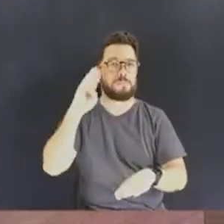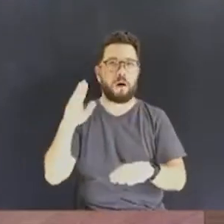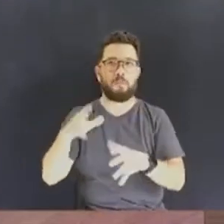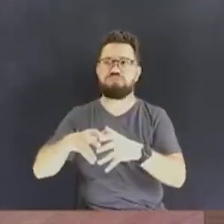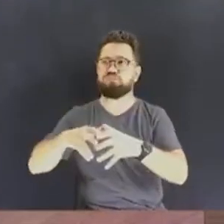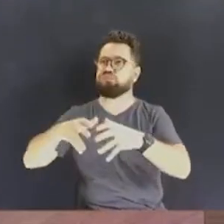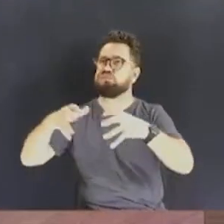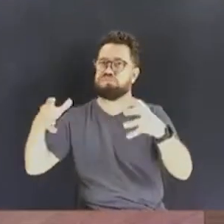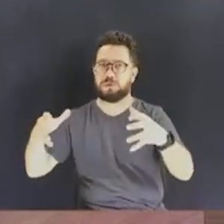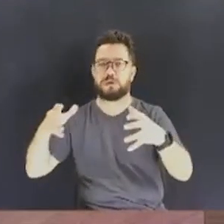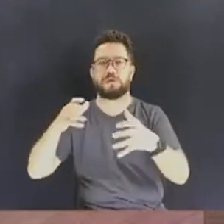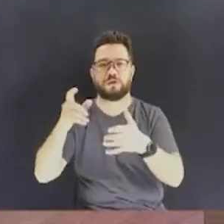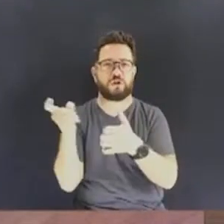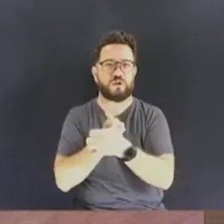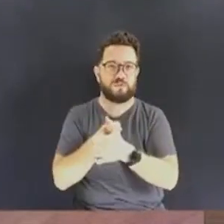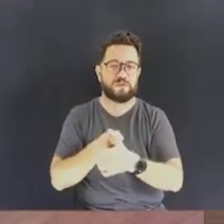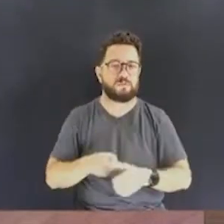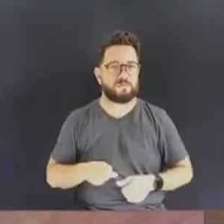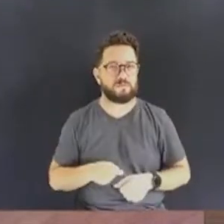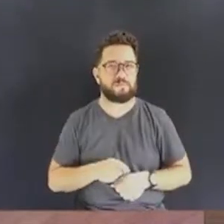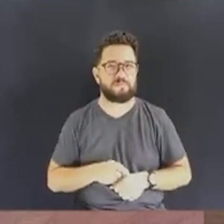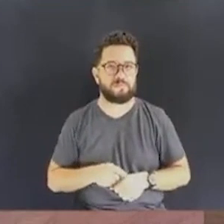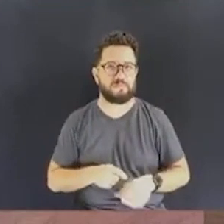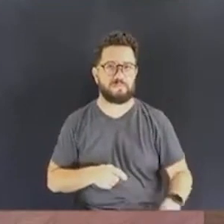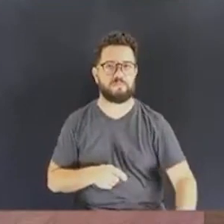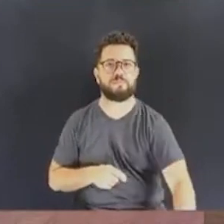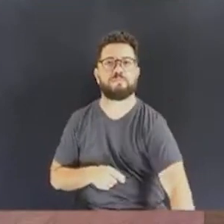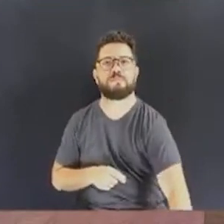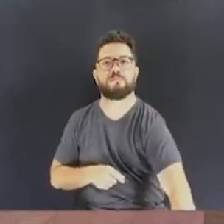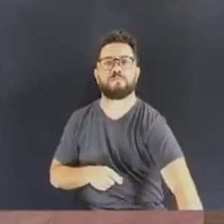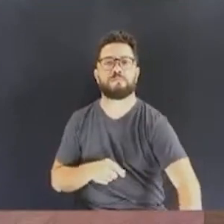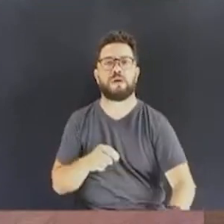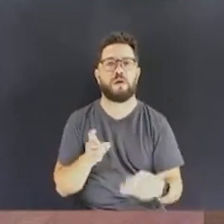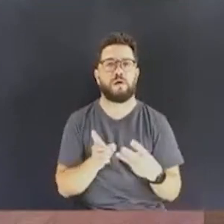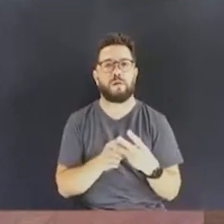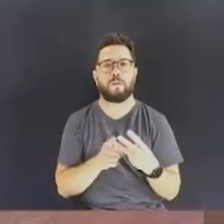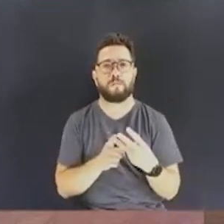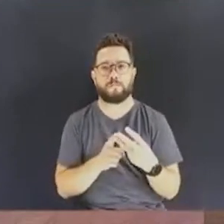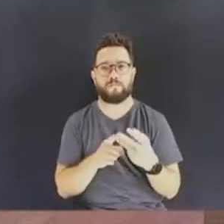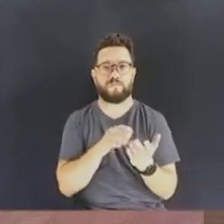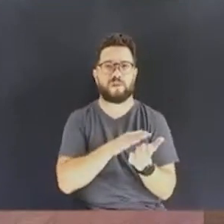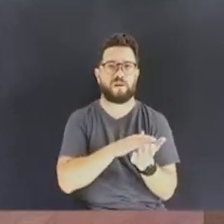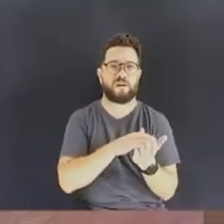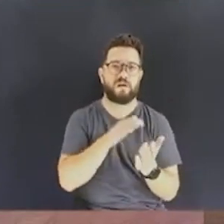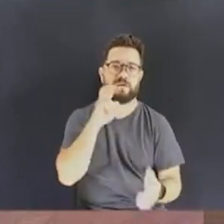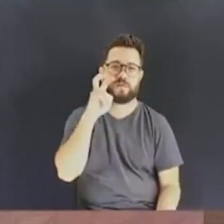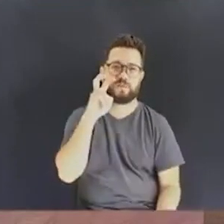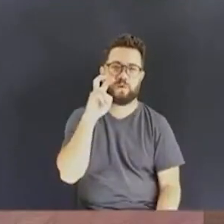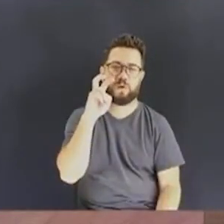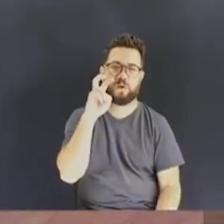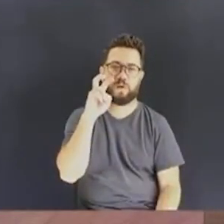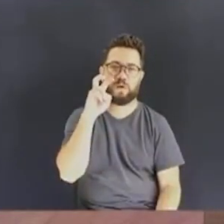fazer a redução desse percentual dessas despesas? E, por fim, a despesa de capital, houve um aumento de 58,7% nos